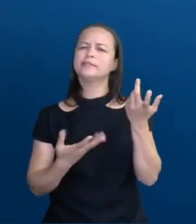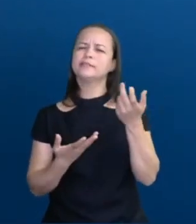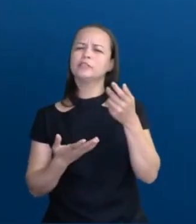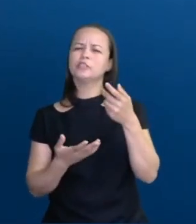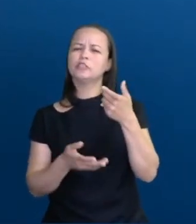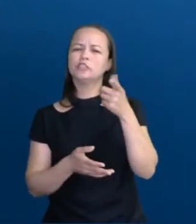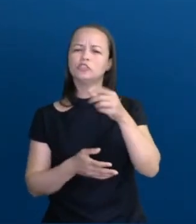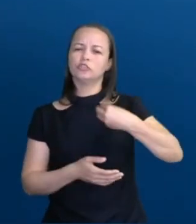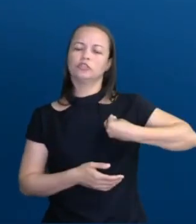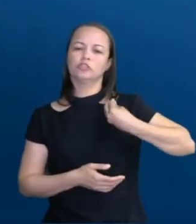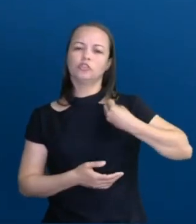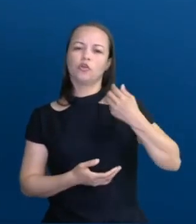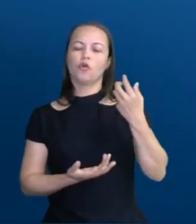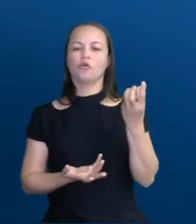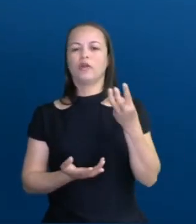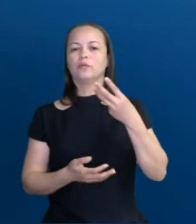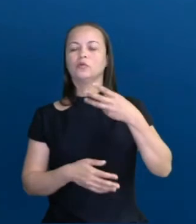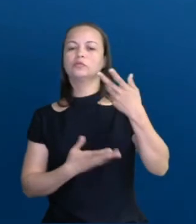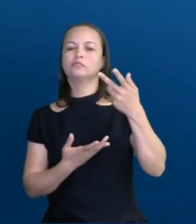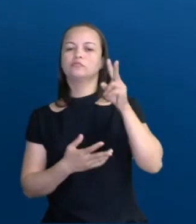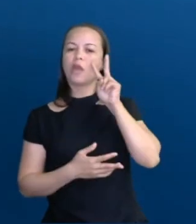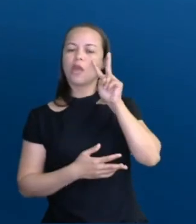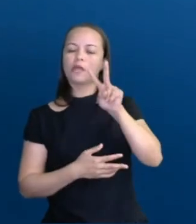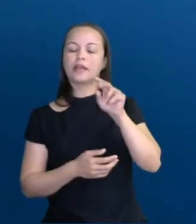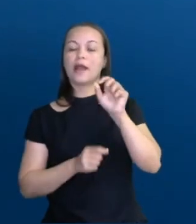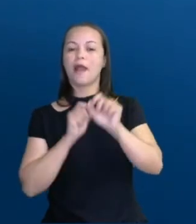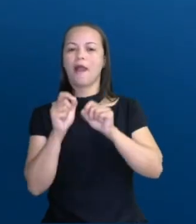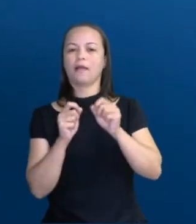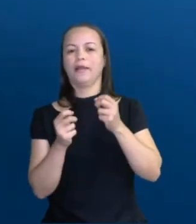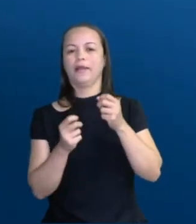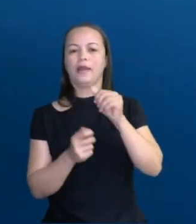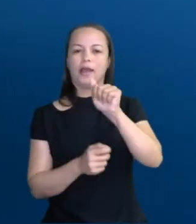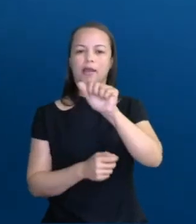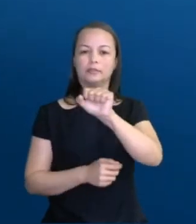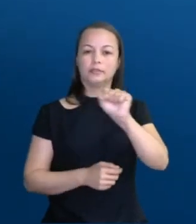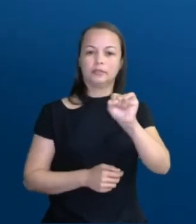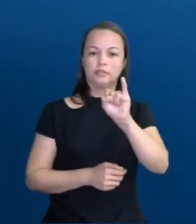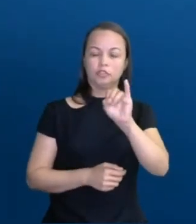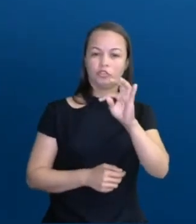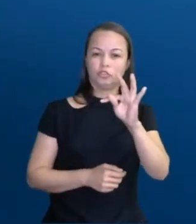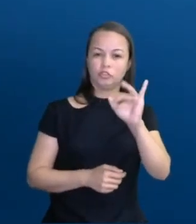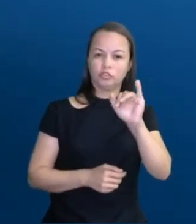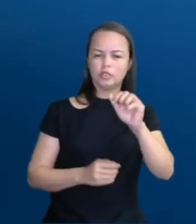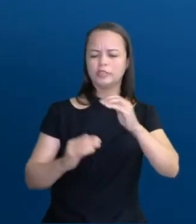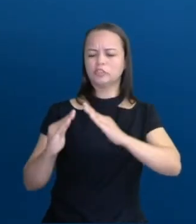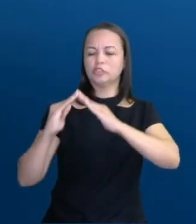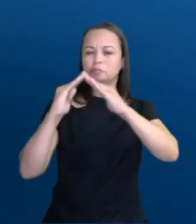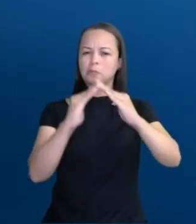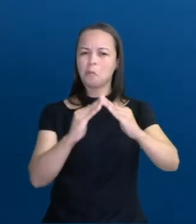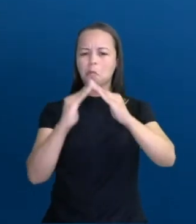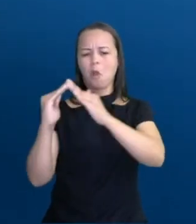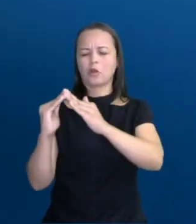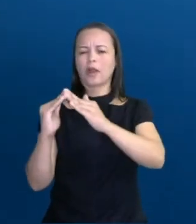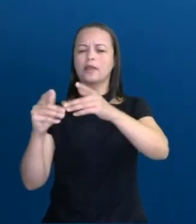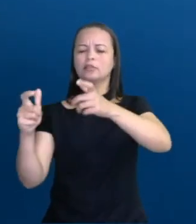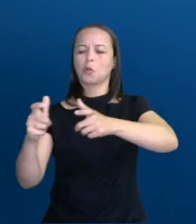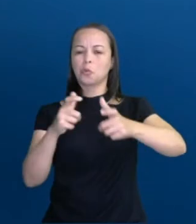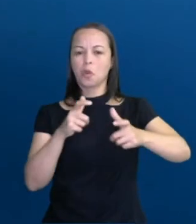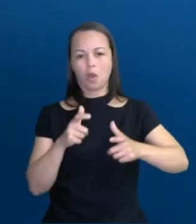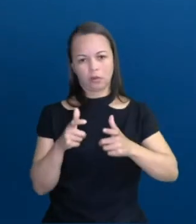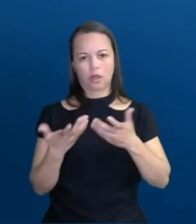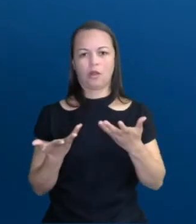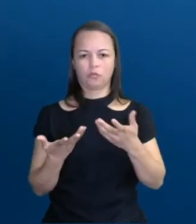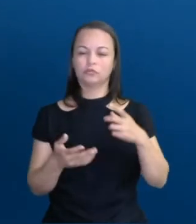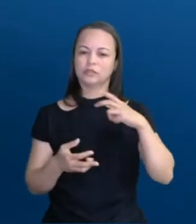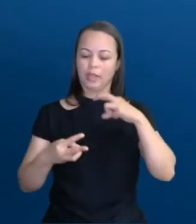sentido do verbo assistir que é o verbo assistir no sentido de você morar de você residir em